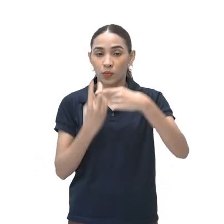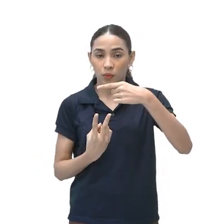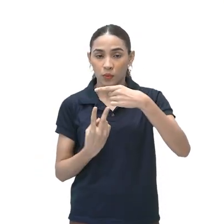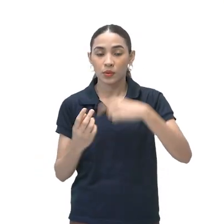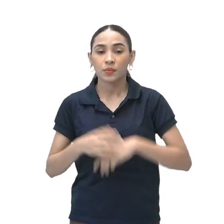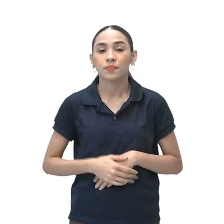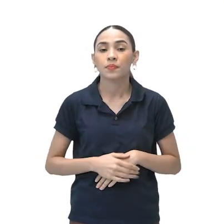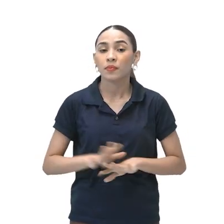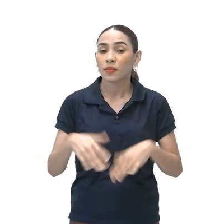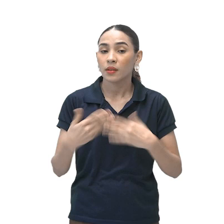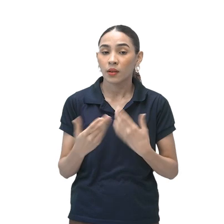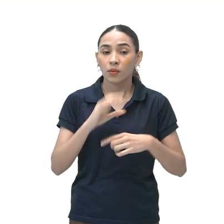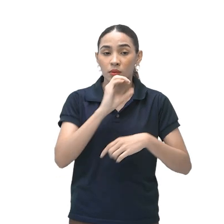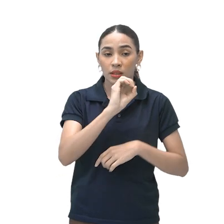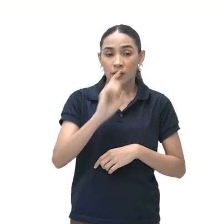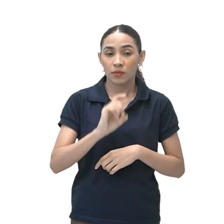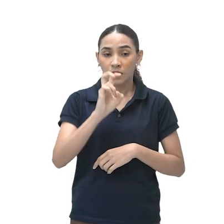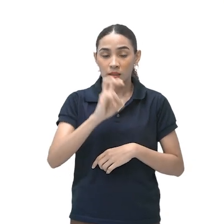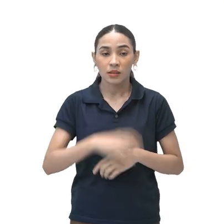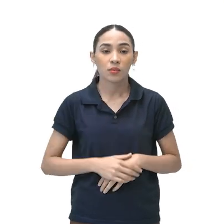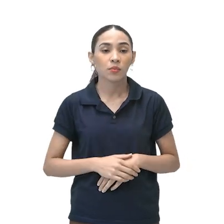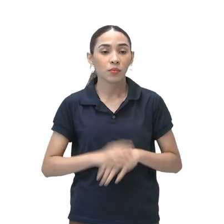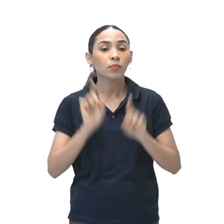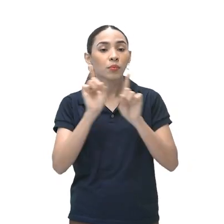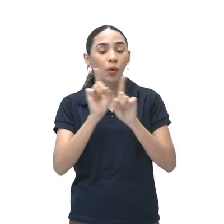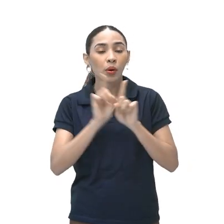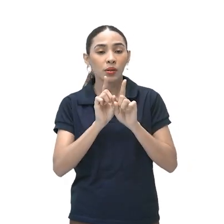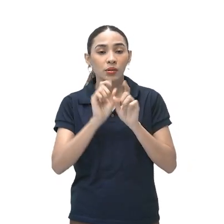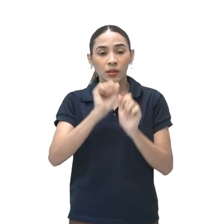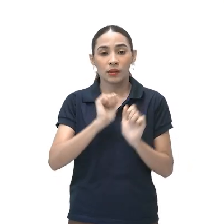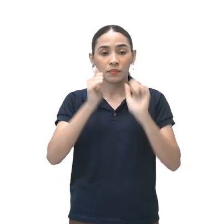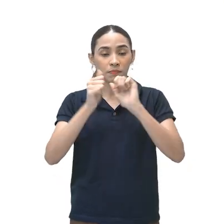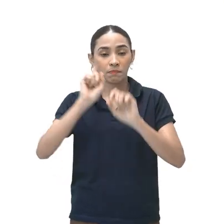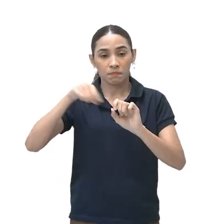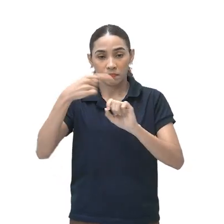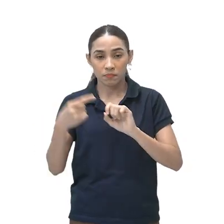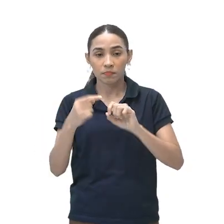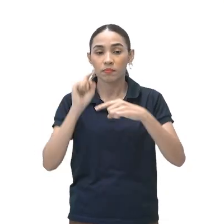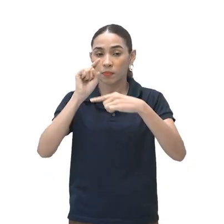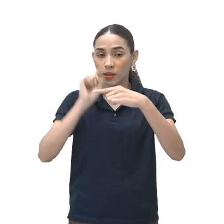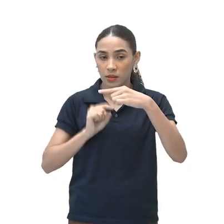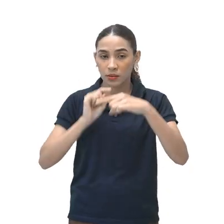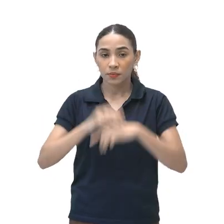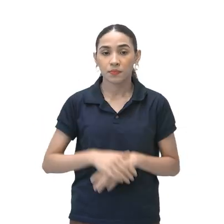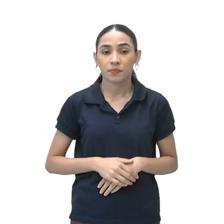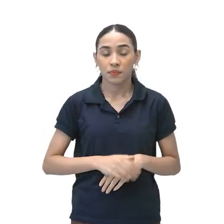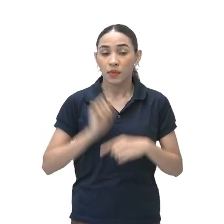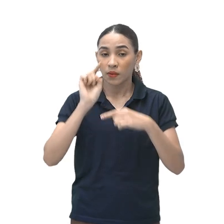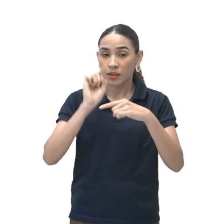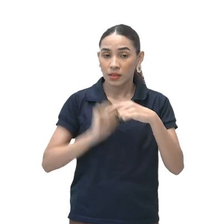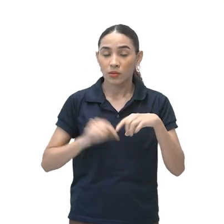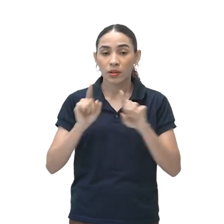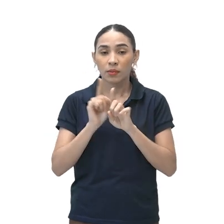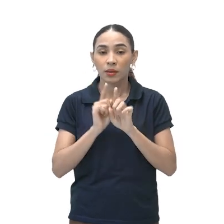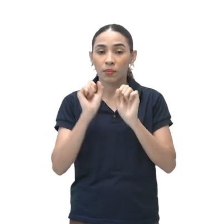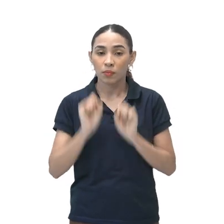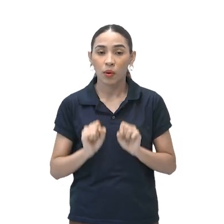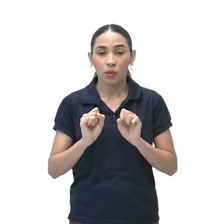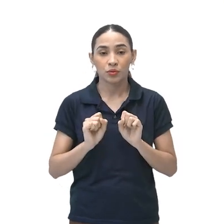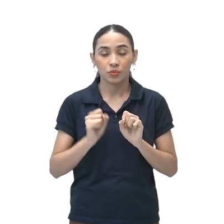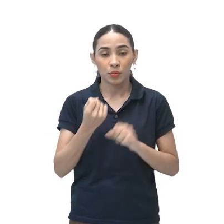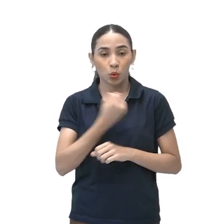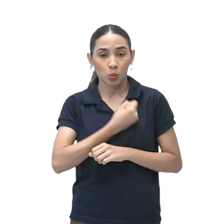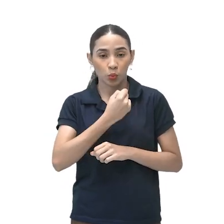Ou seja, 0,5 eu posso escrever como fração. e uma fração eu posso escrever como